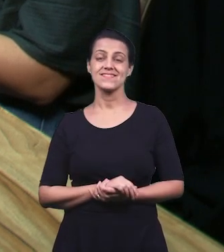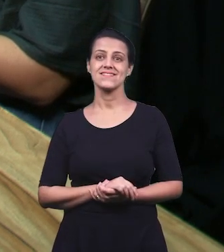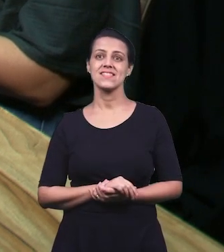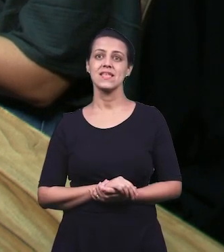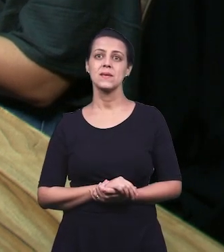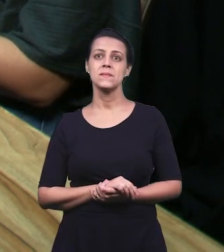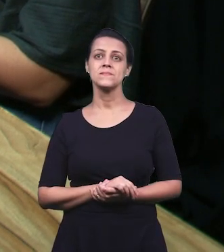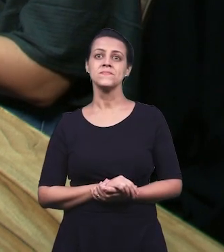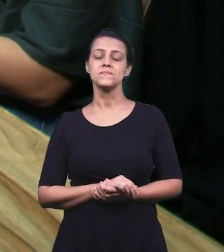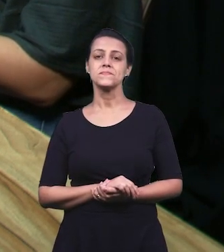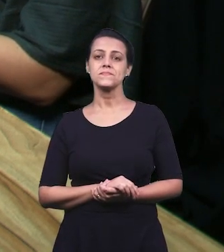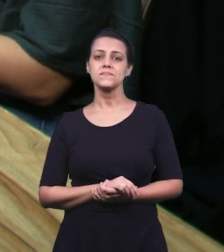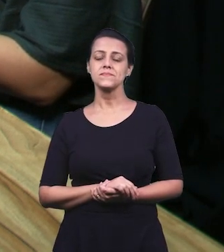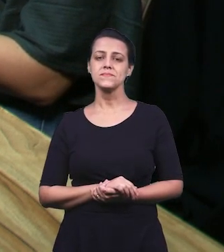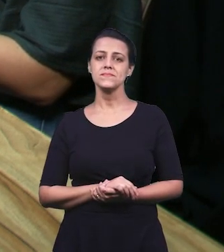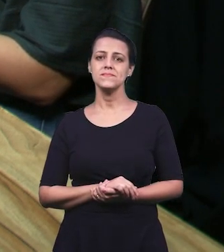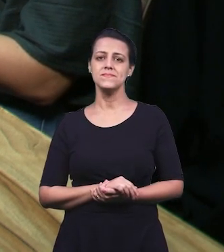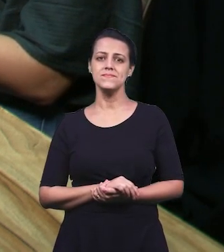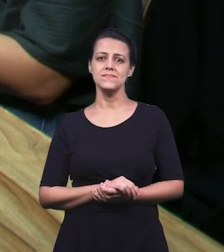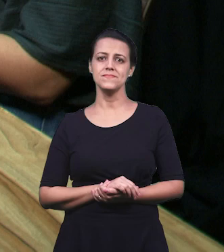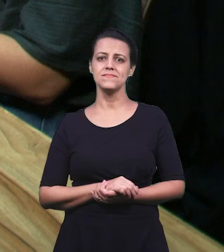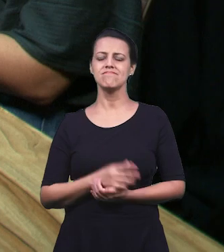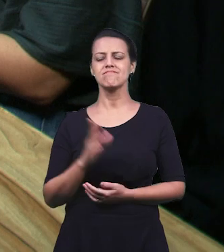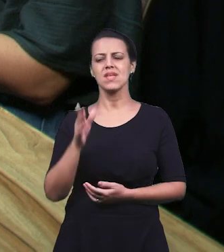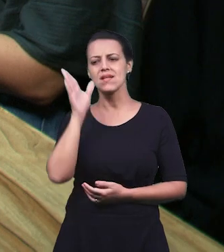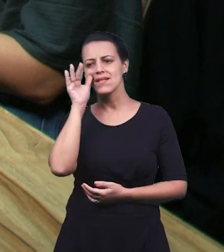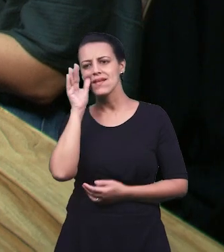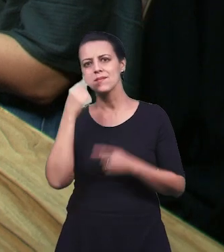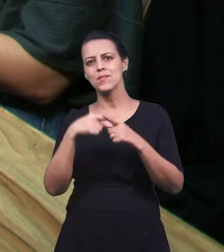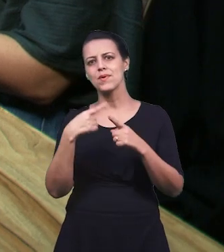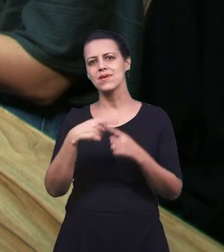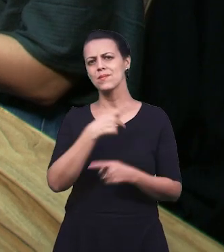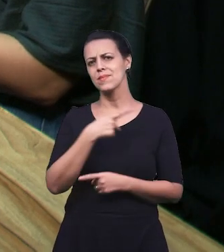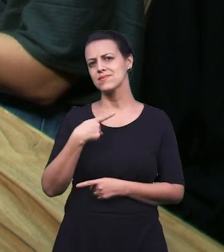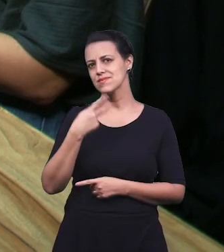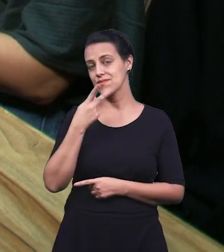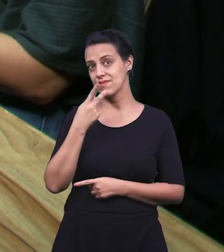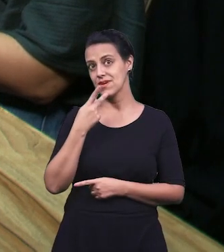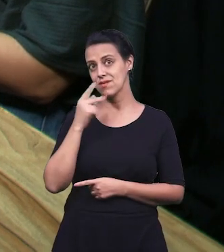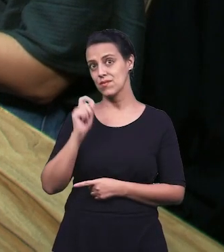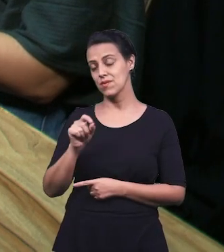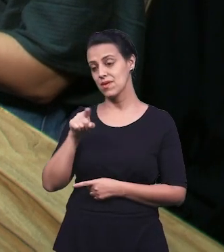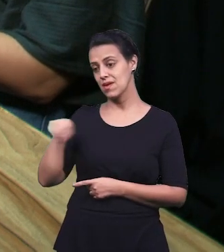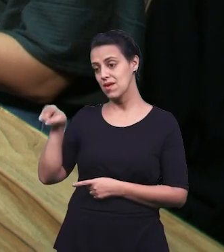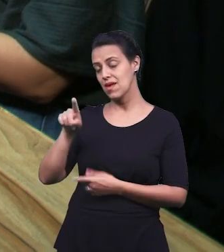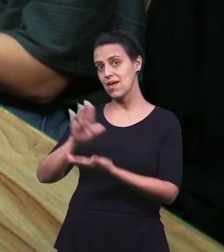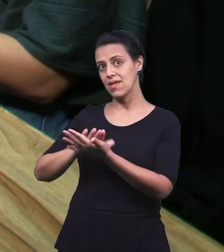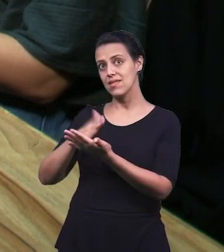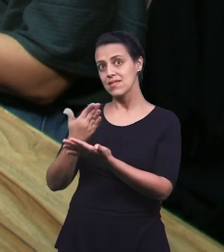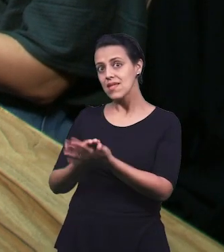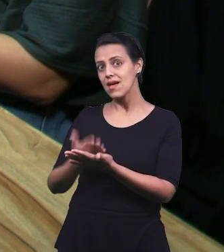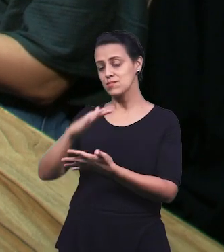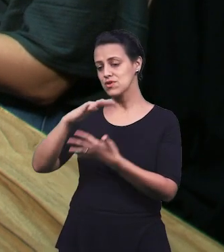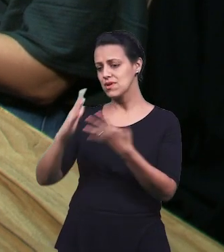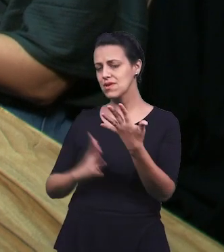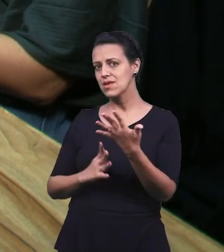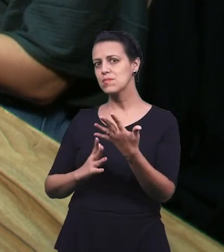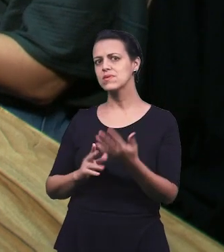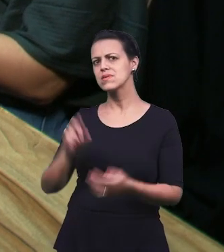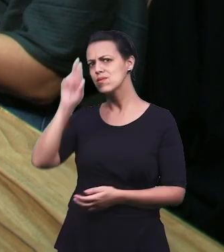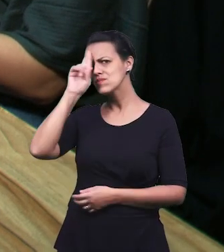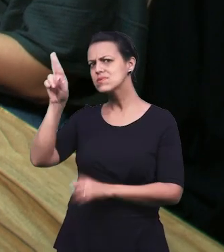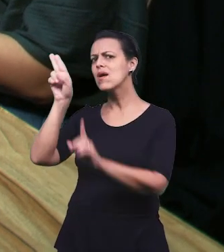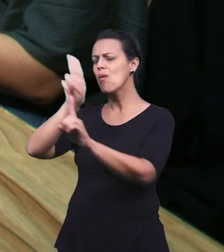pode ficar à vontade. É interessante o que o pastor falou, que os intérpretes de Libras são vasos como nós,